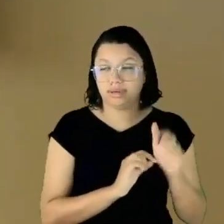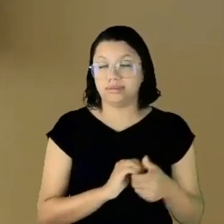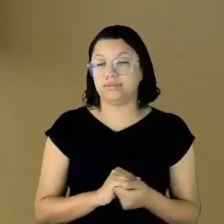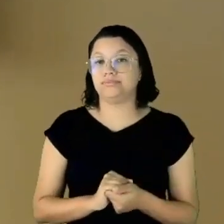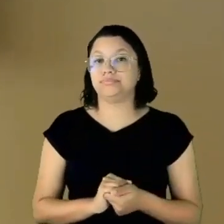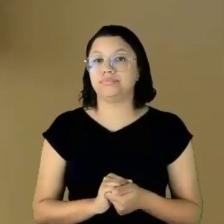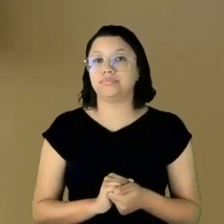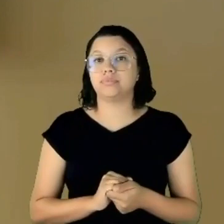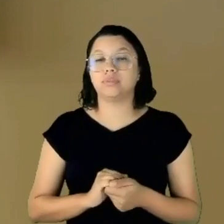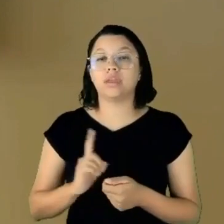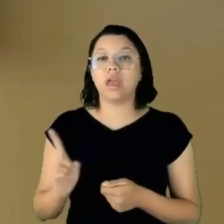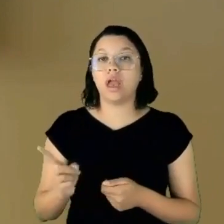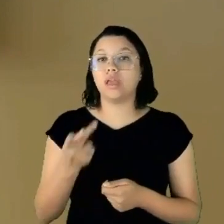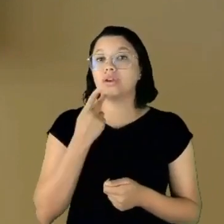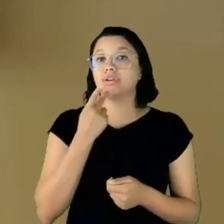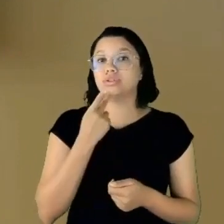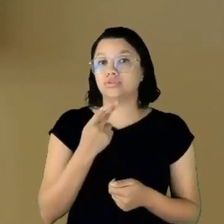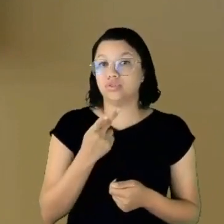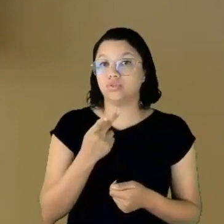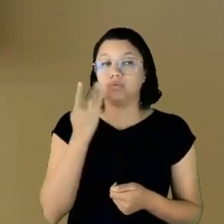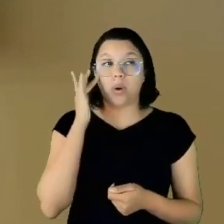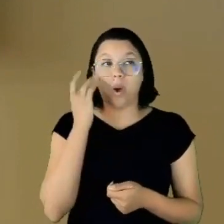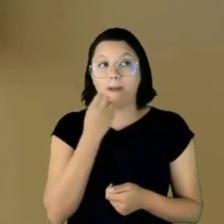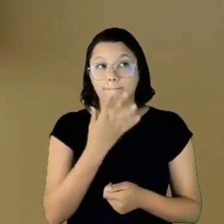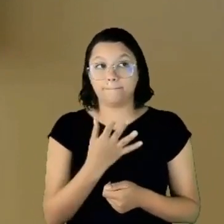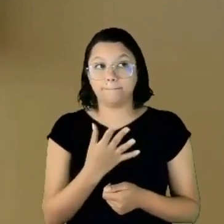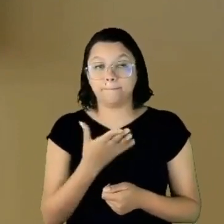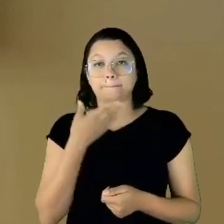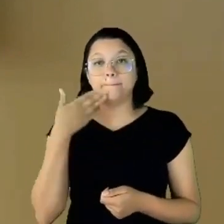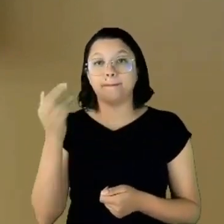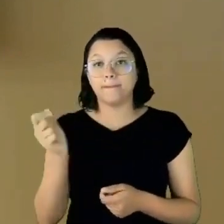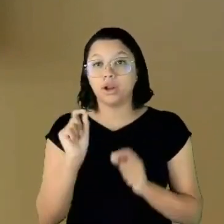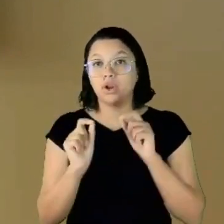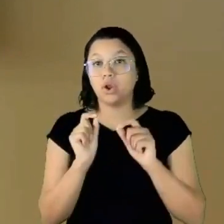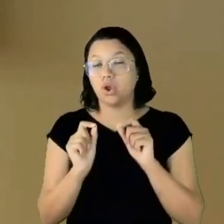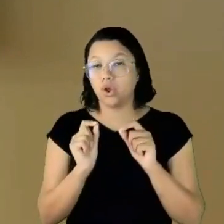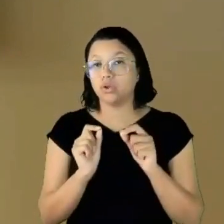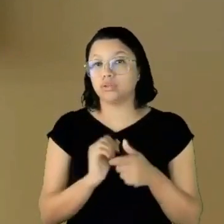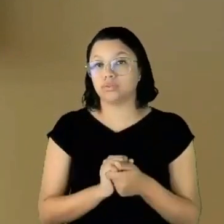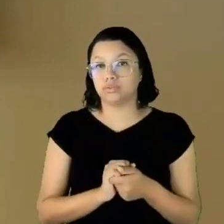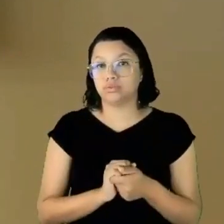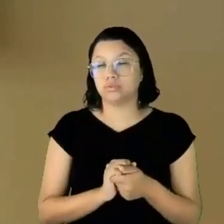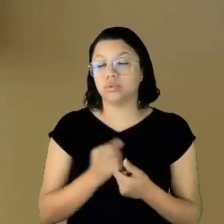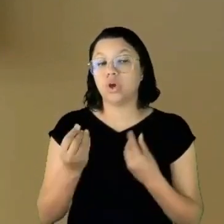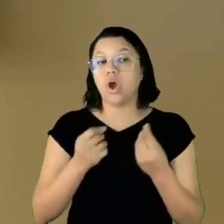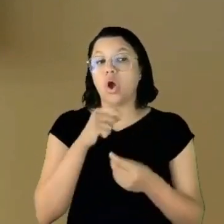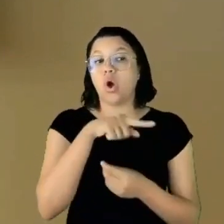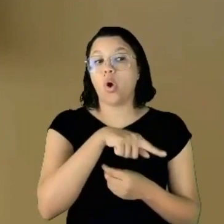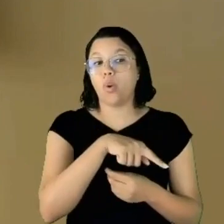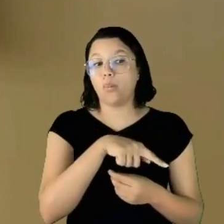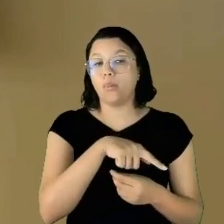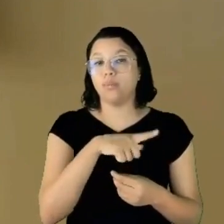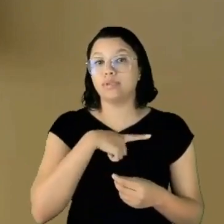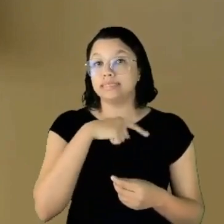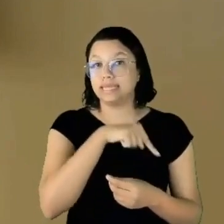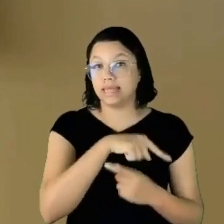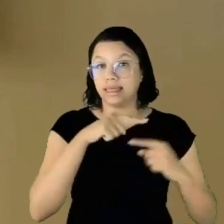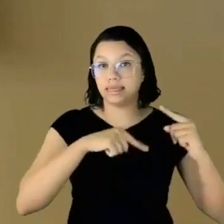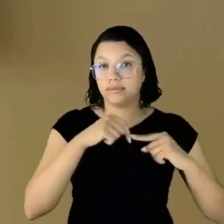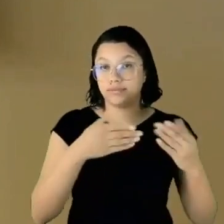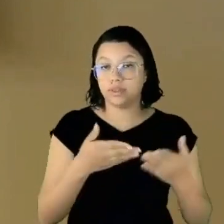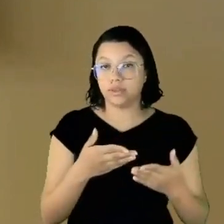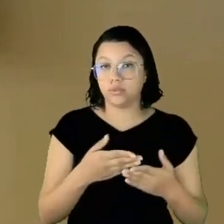na denominação que o doutor Denilson atribui que eu achei muito boa inclusive que é mais elucidativa até do que como está lá hoje na